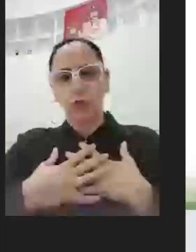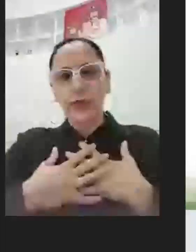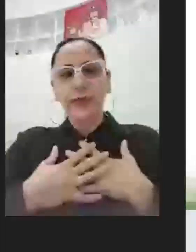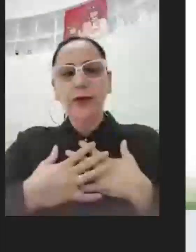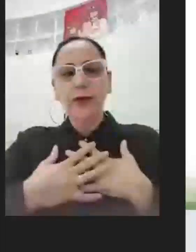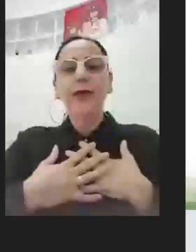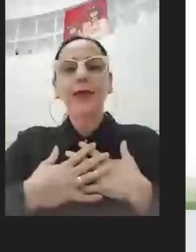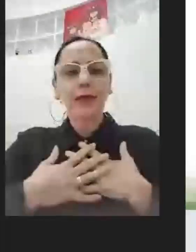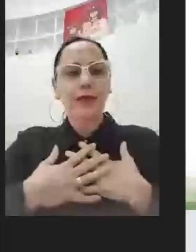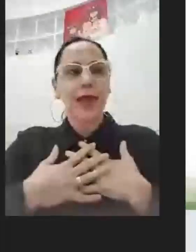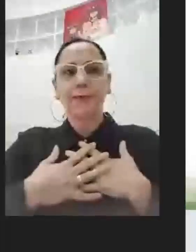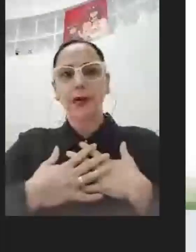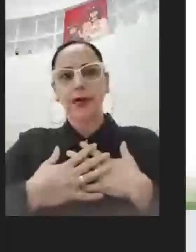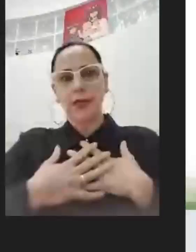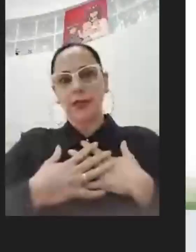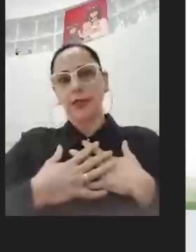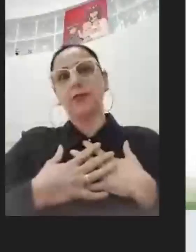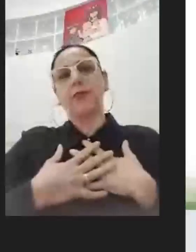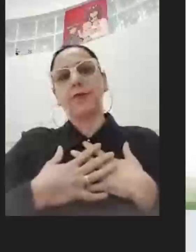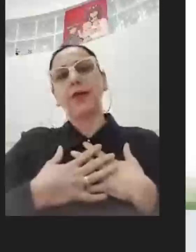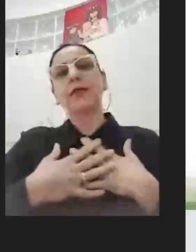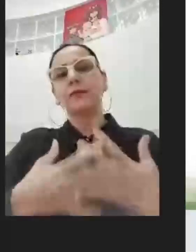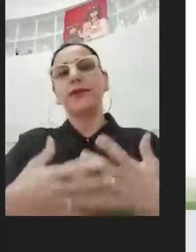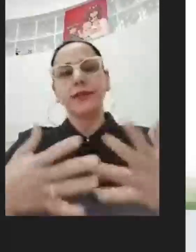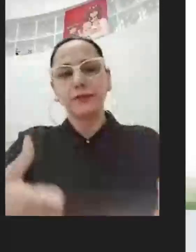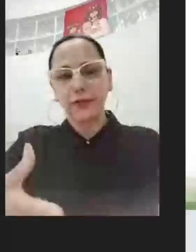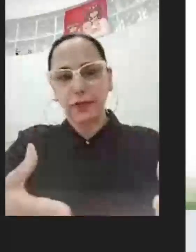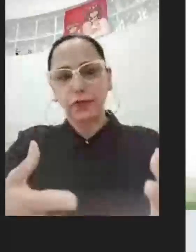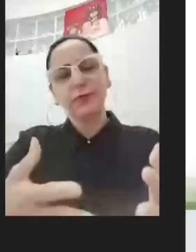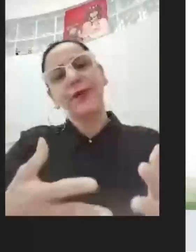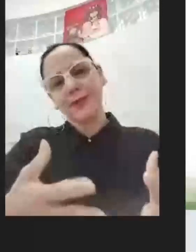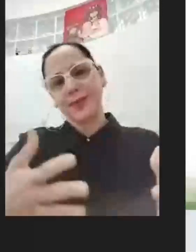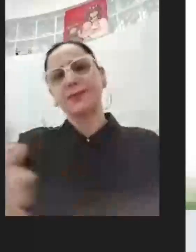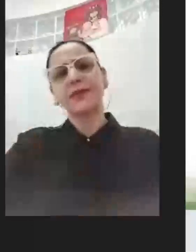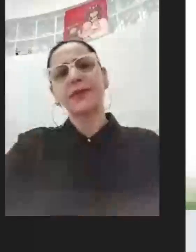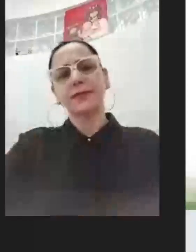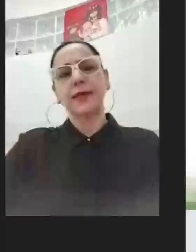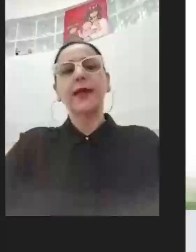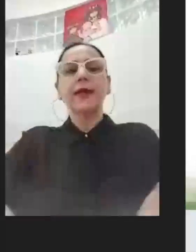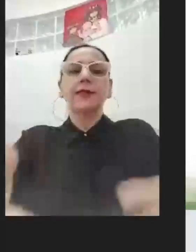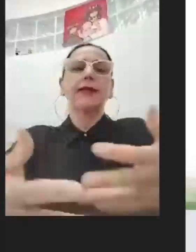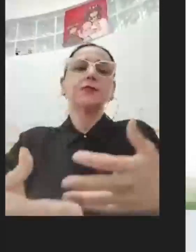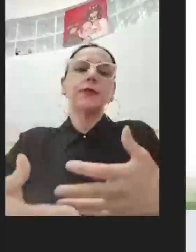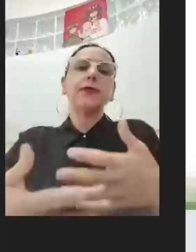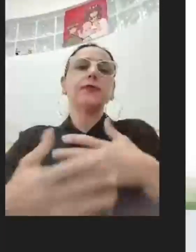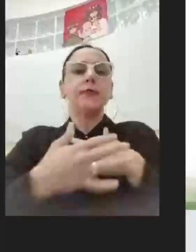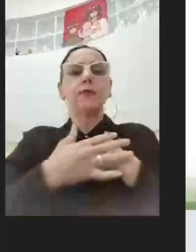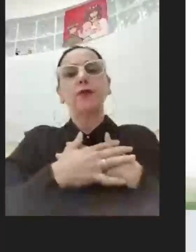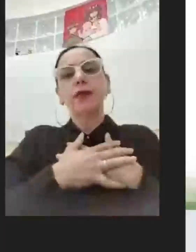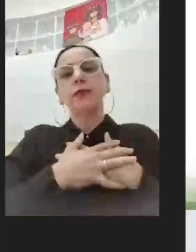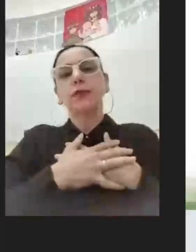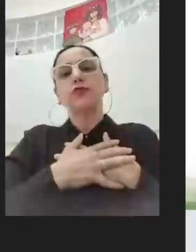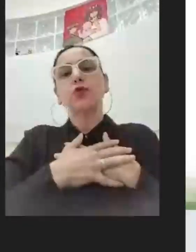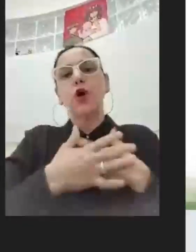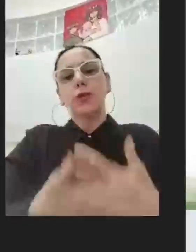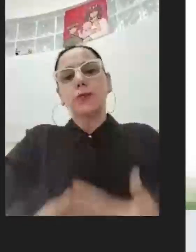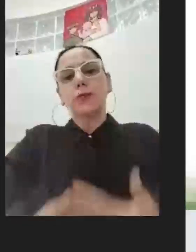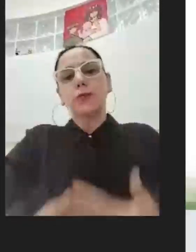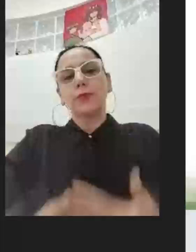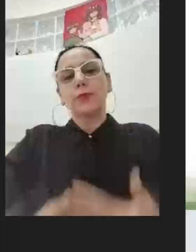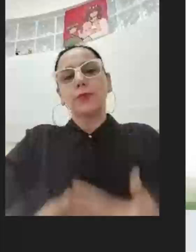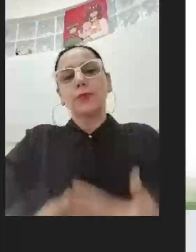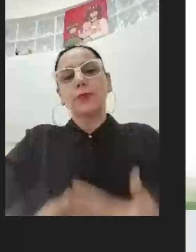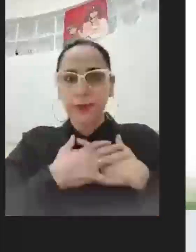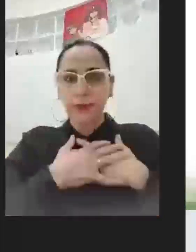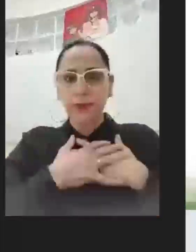estreita, assim, o vínculo. Não é que a mãe que não amamenta não vai ter vínculo, mas é diferente, né? Traz o bebezinho, é o quentinho